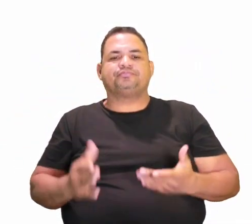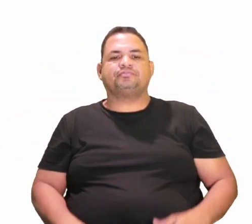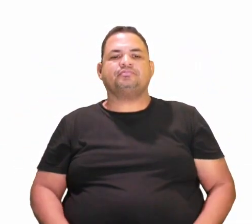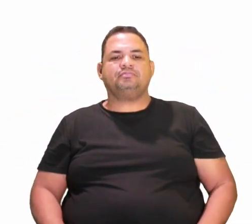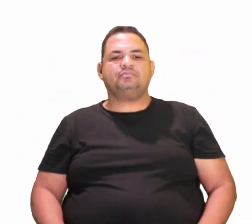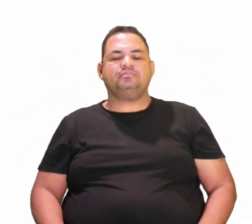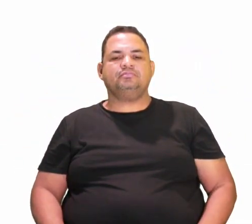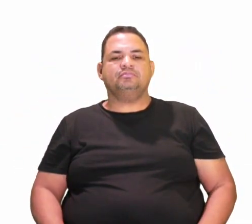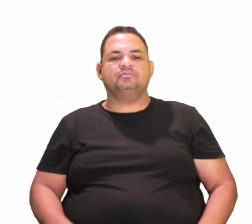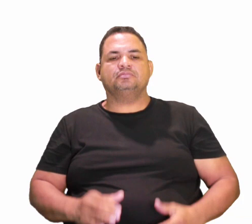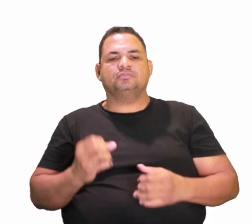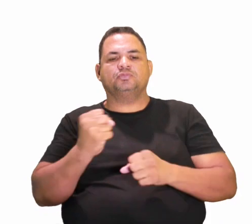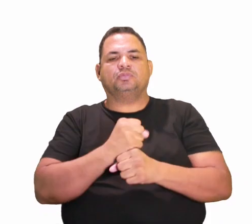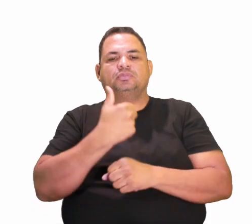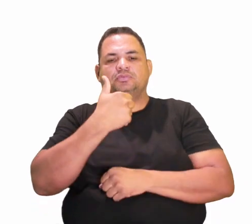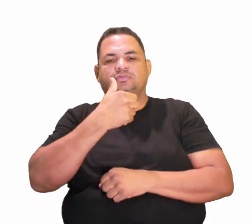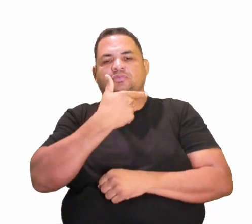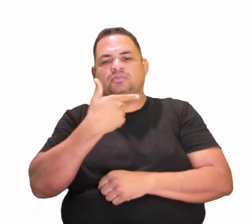2019, em